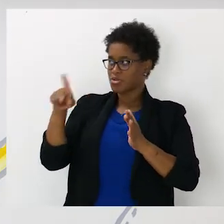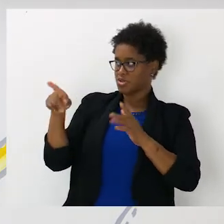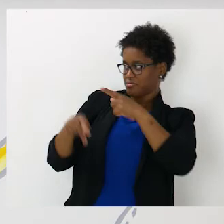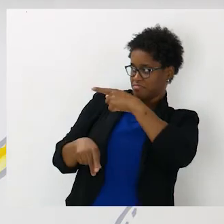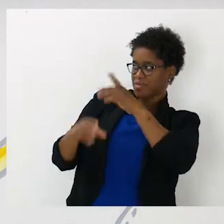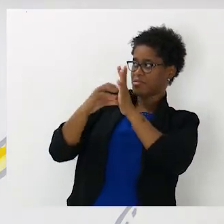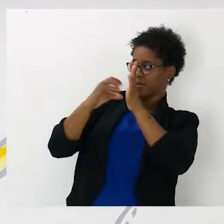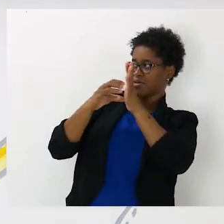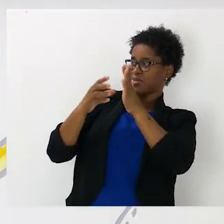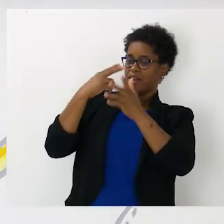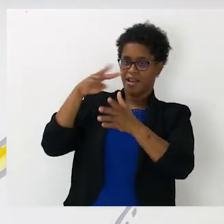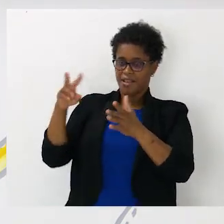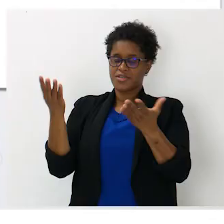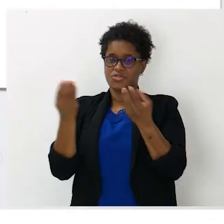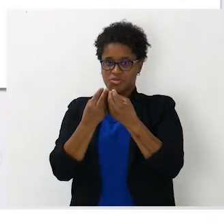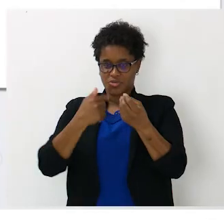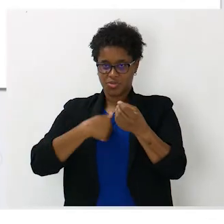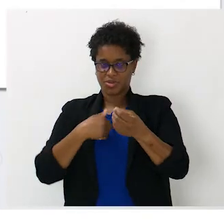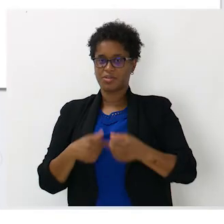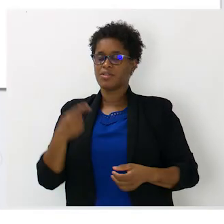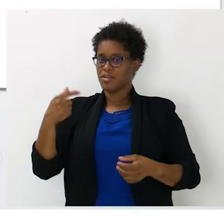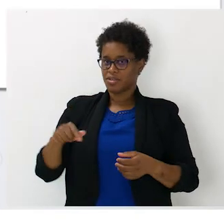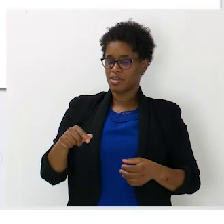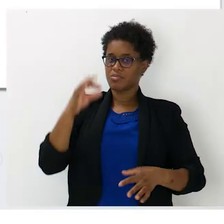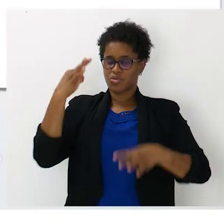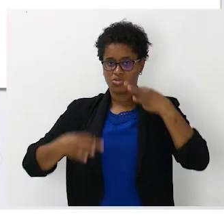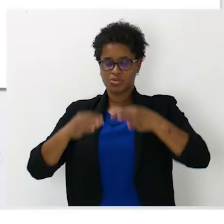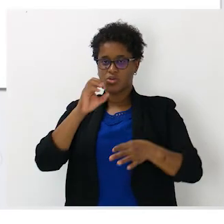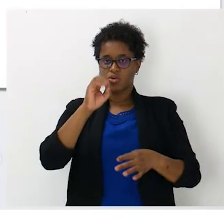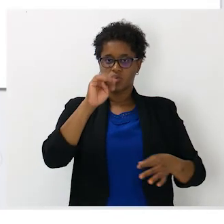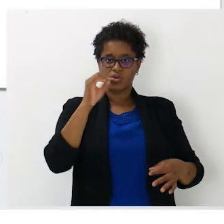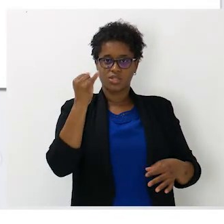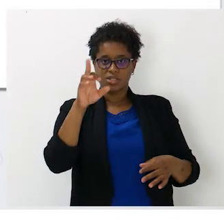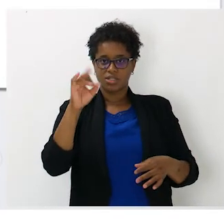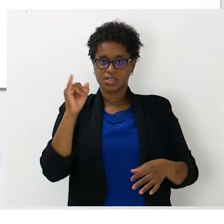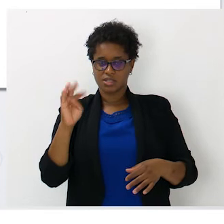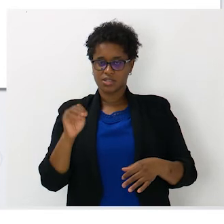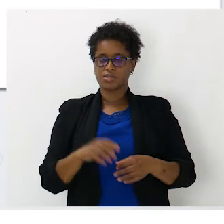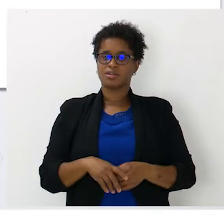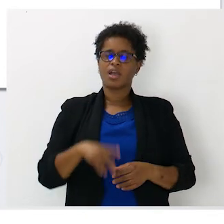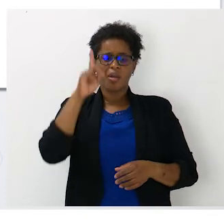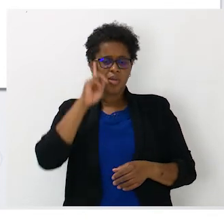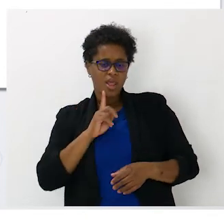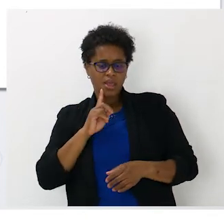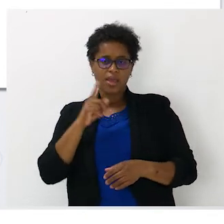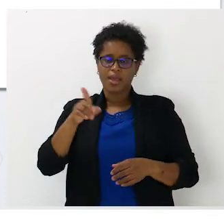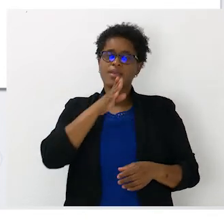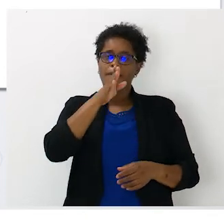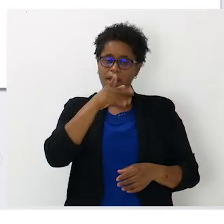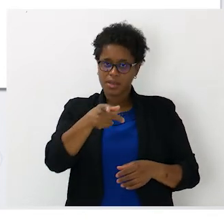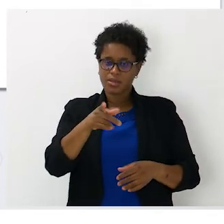processo. Leiam comigo. Temos o julgamento de Osíris. Vamos ler essa